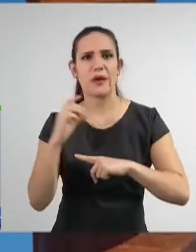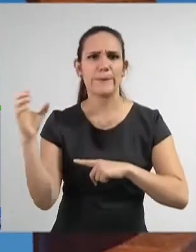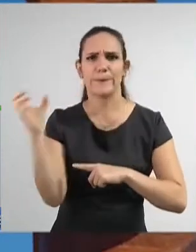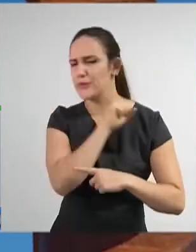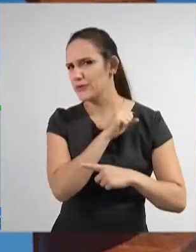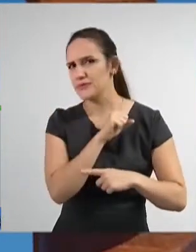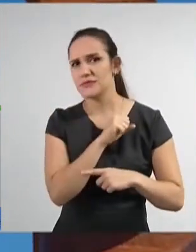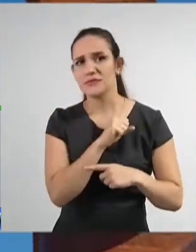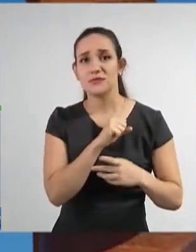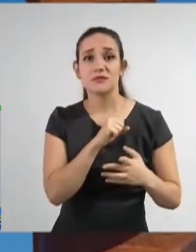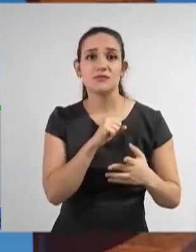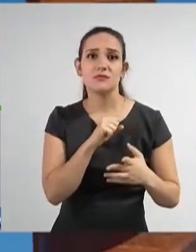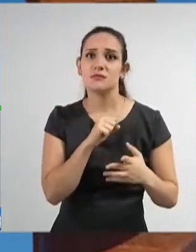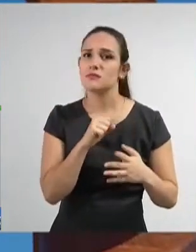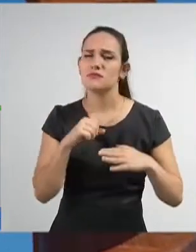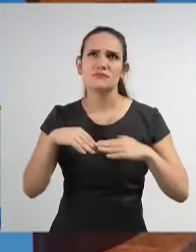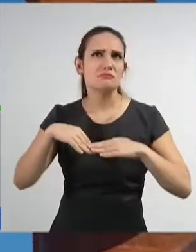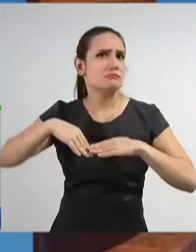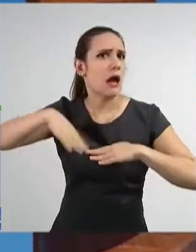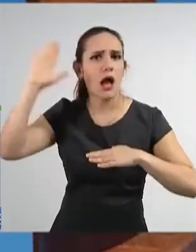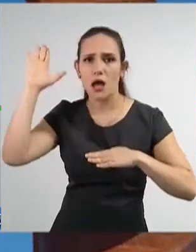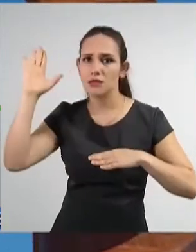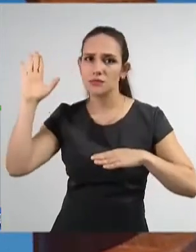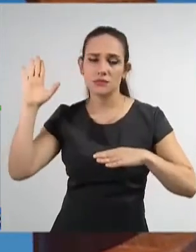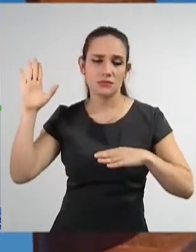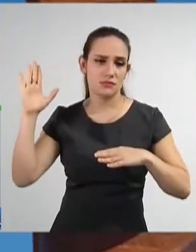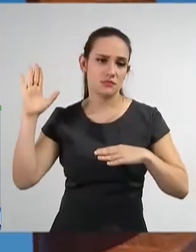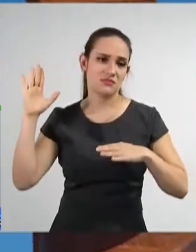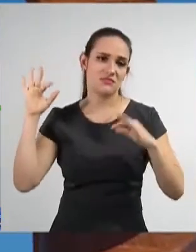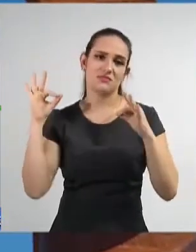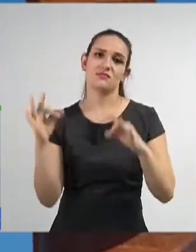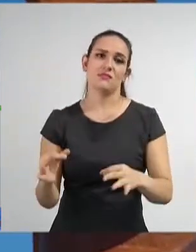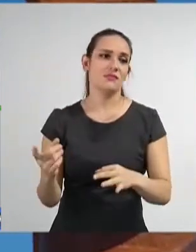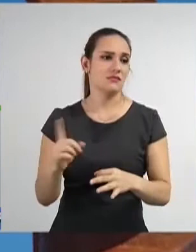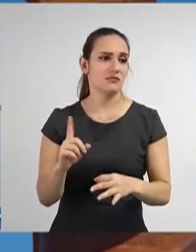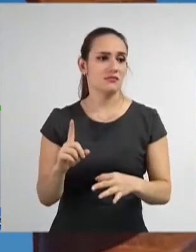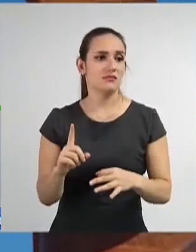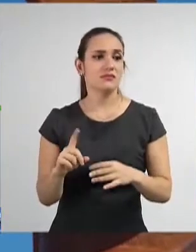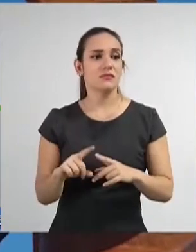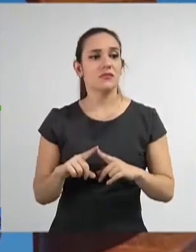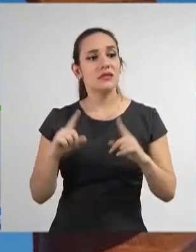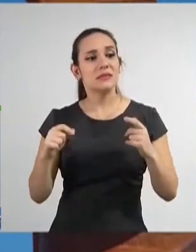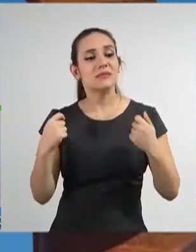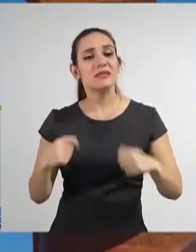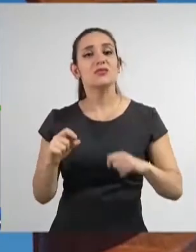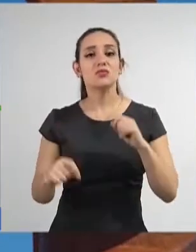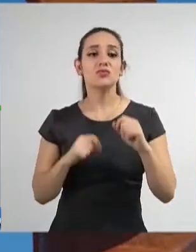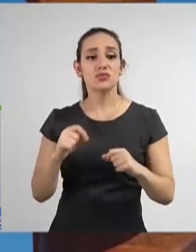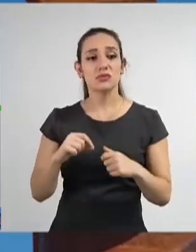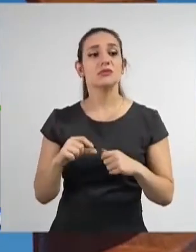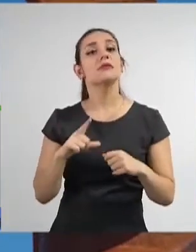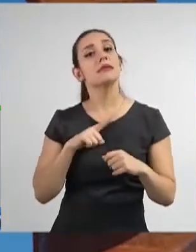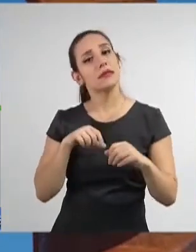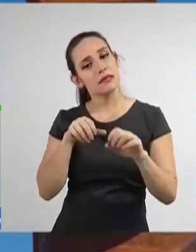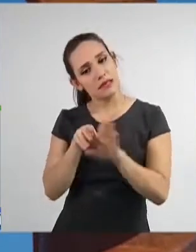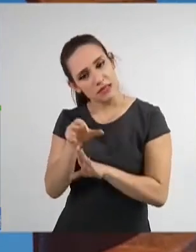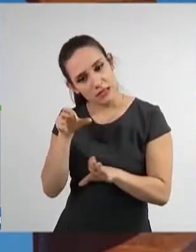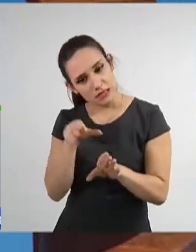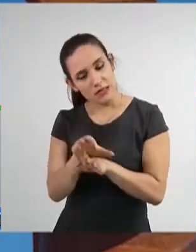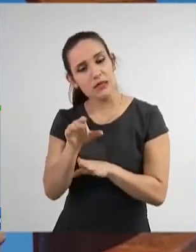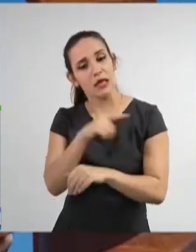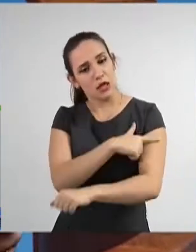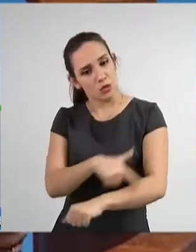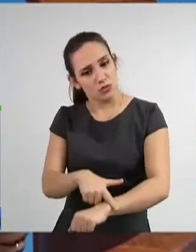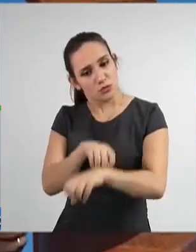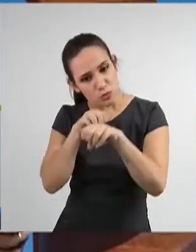passam na velocidade superior àquela que é determinada para aquele local. Então, é uma questão de educação, sem dúvida